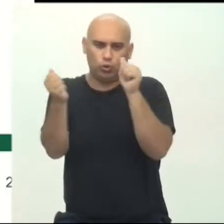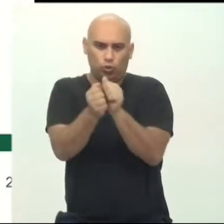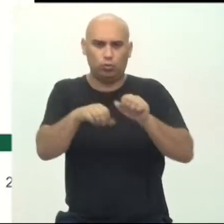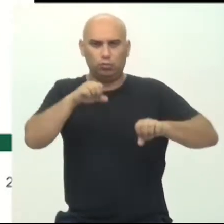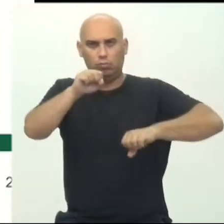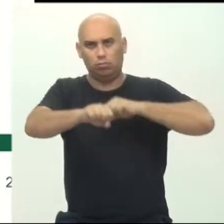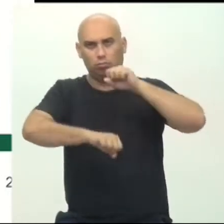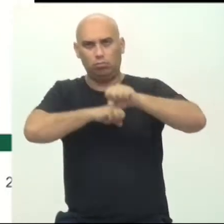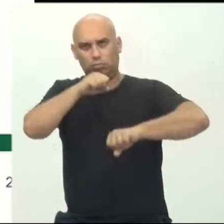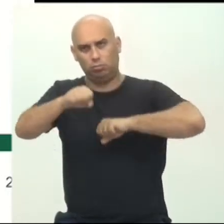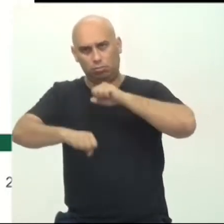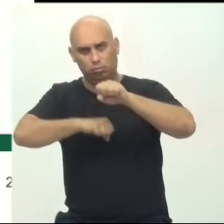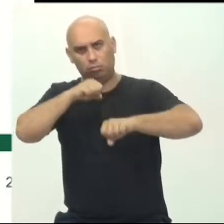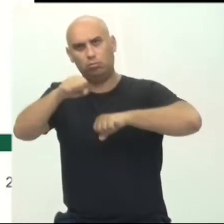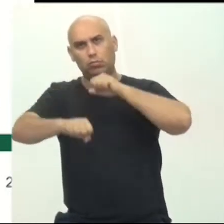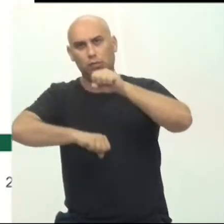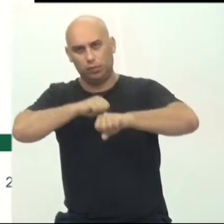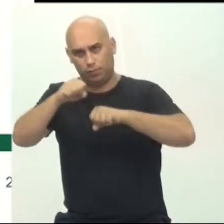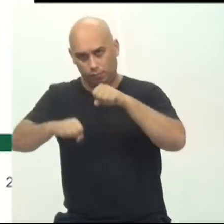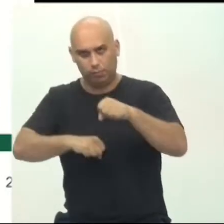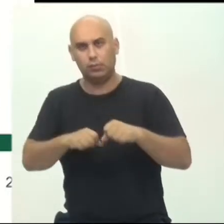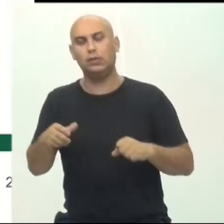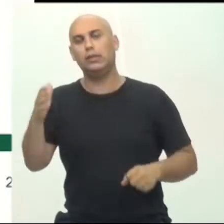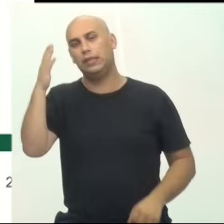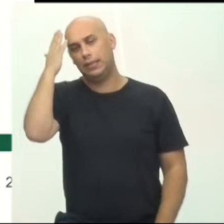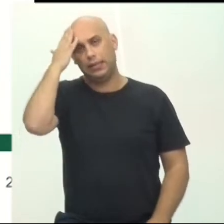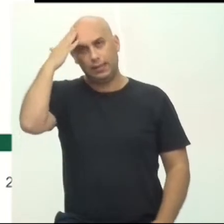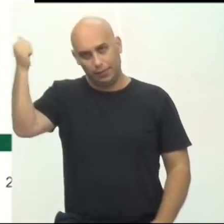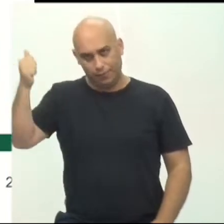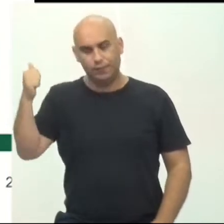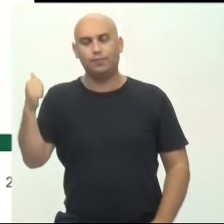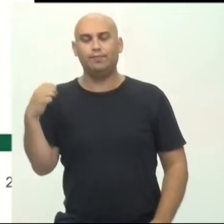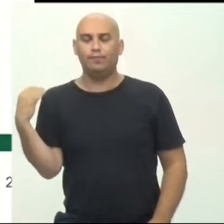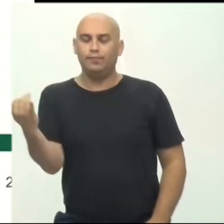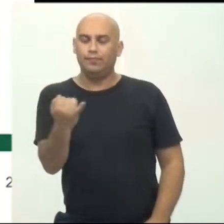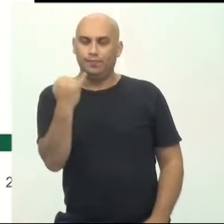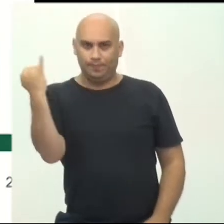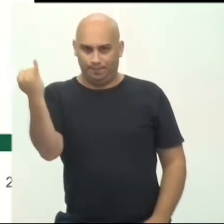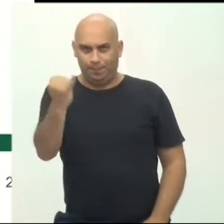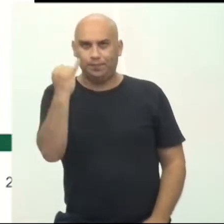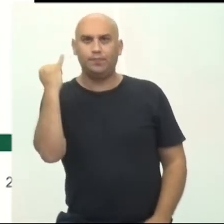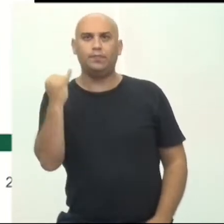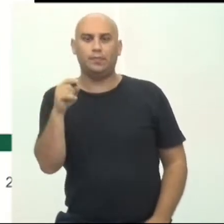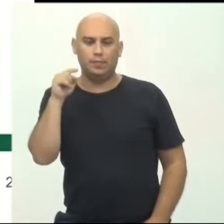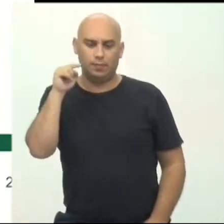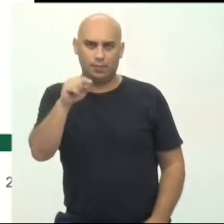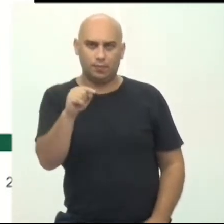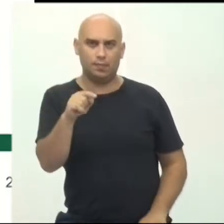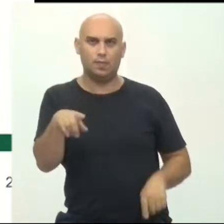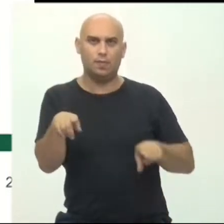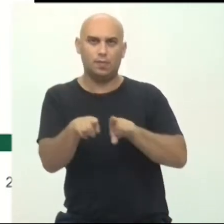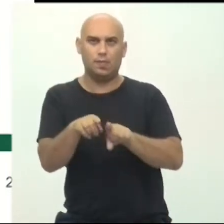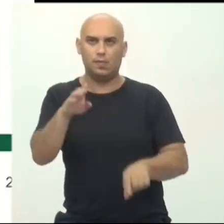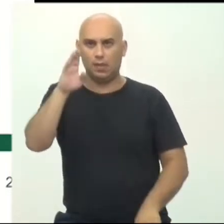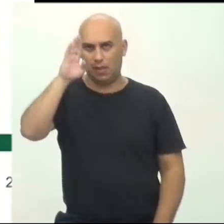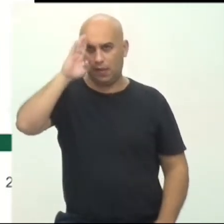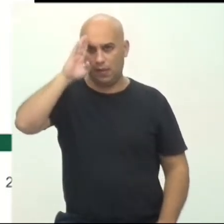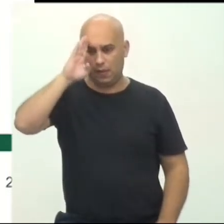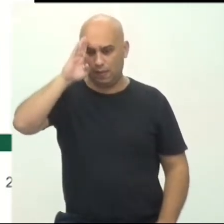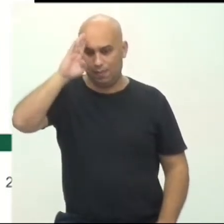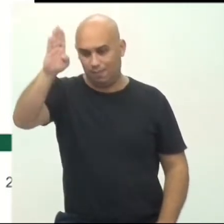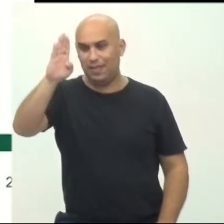para ciclista, ele é para pedestre, então a gente deu uma importância maior ali para o pedestre, e a gente tirou o destaque da ciclovia do